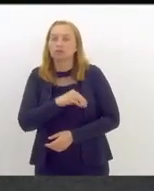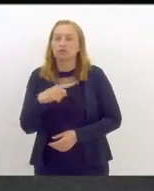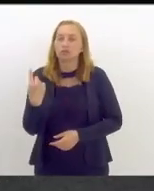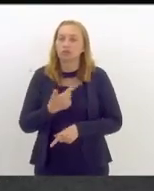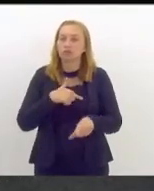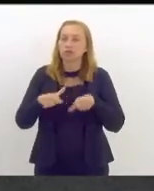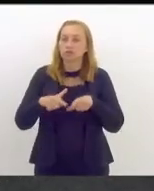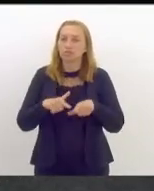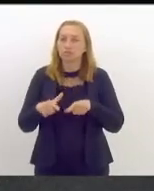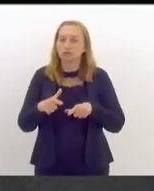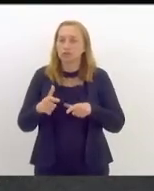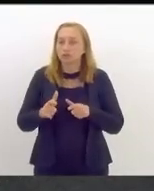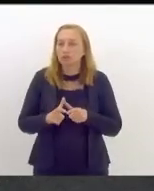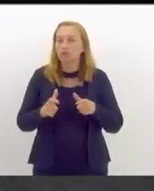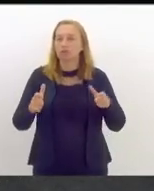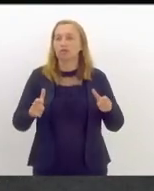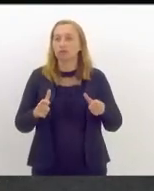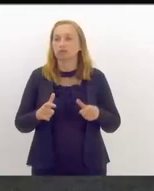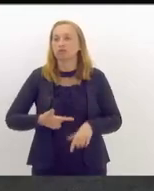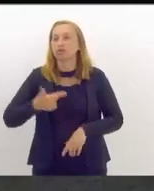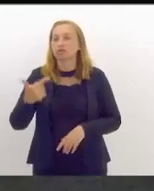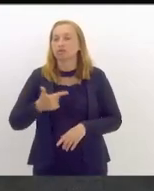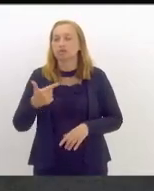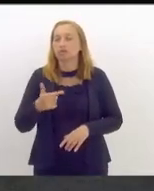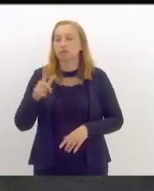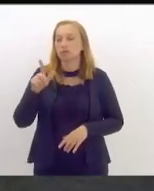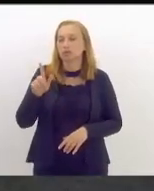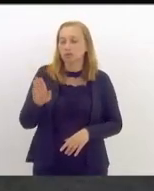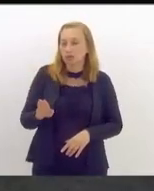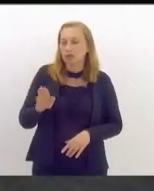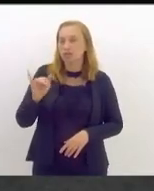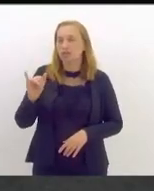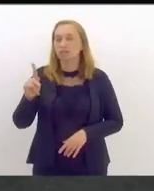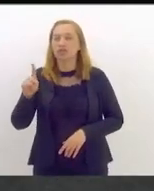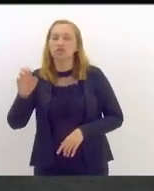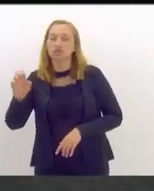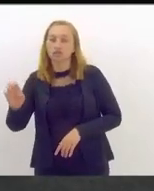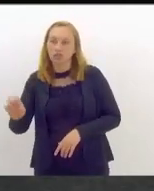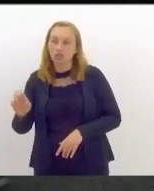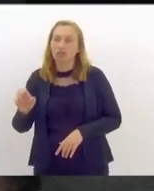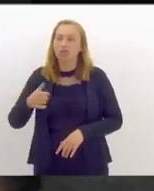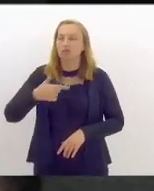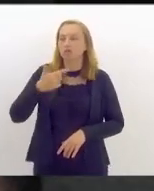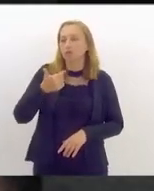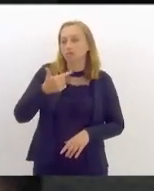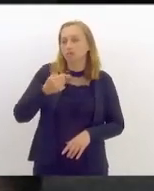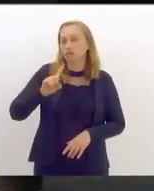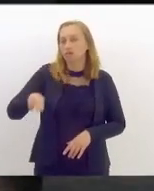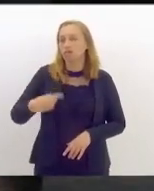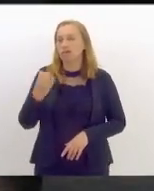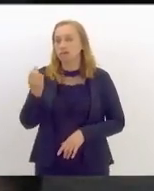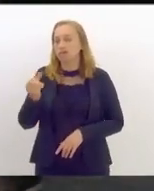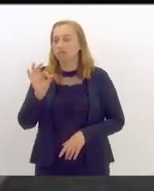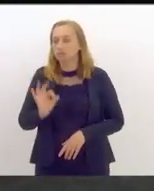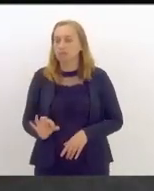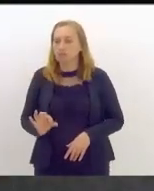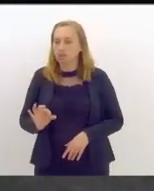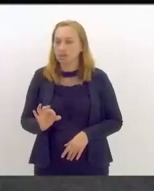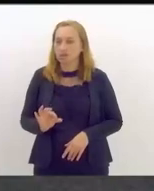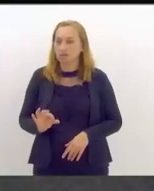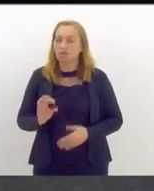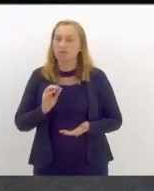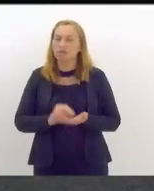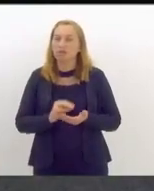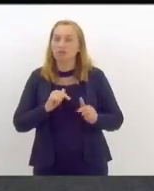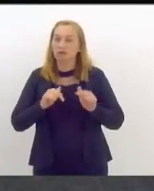são altíssimos né segundo dados do IBGE 12,6% é a taxa de